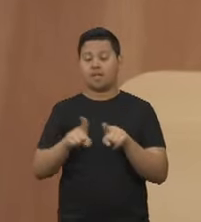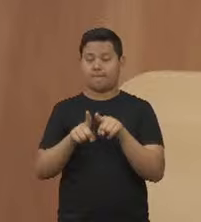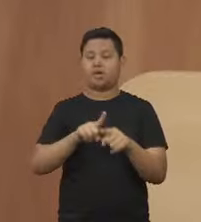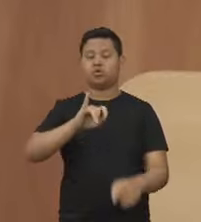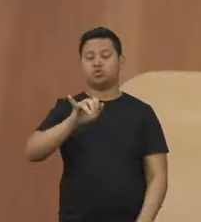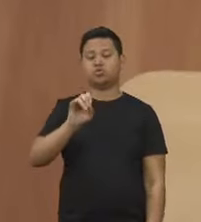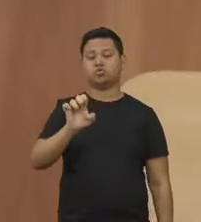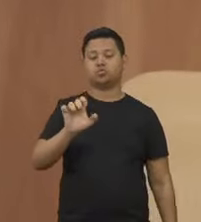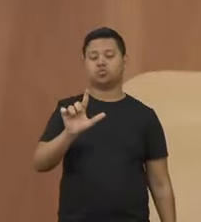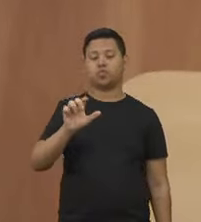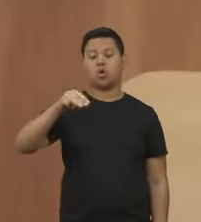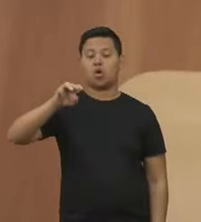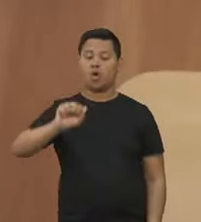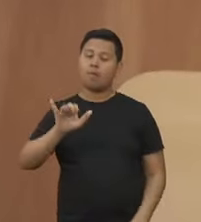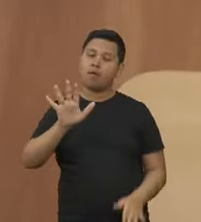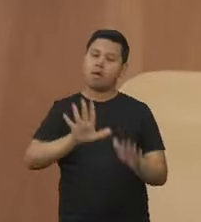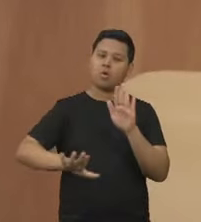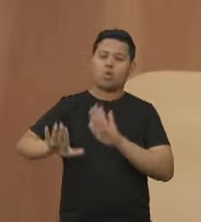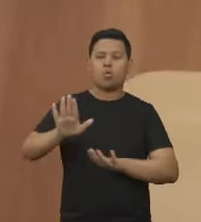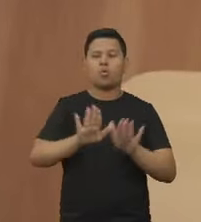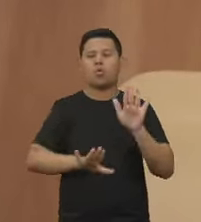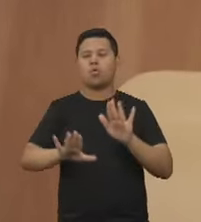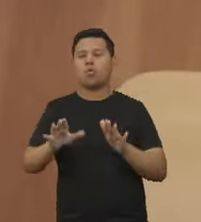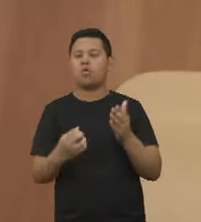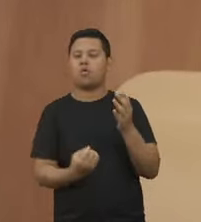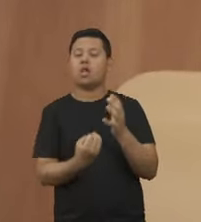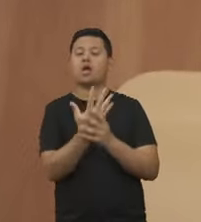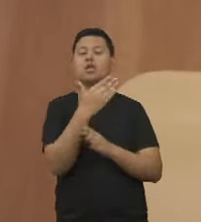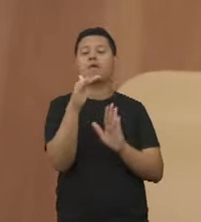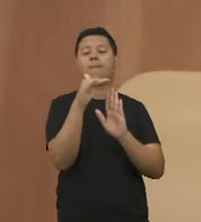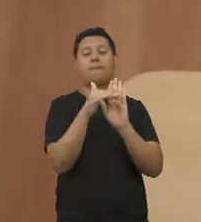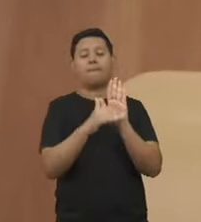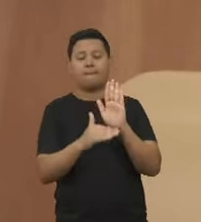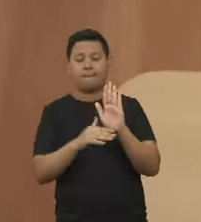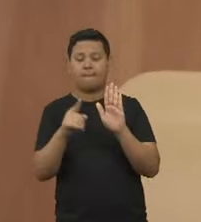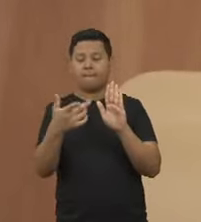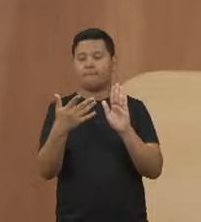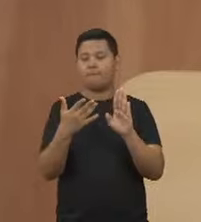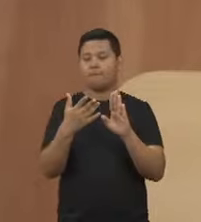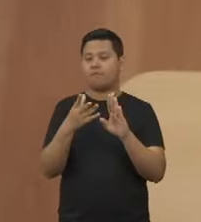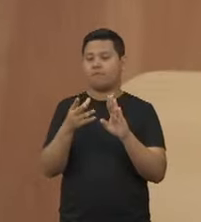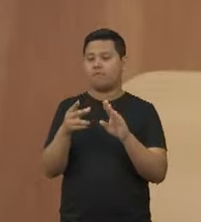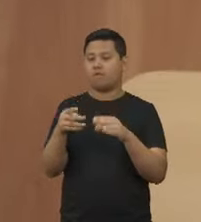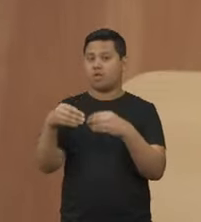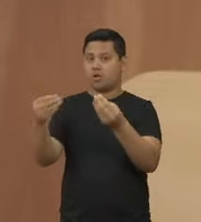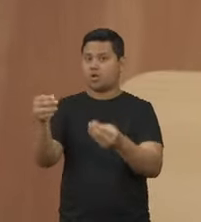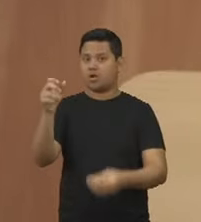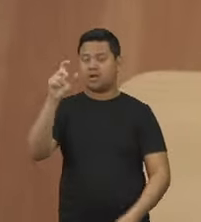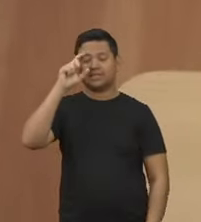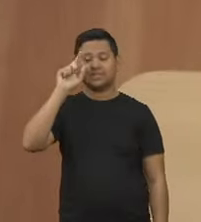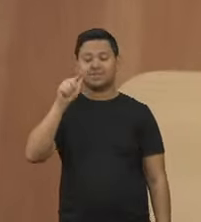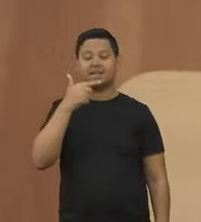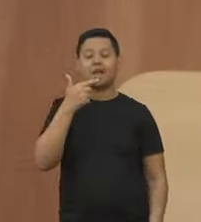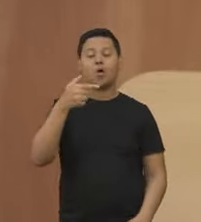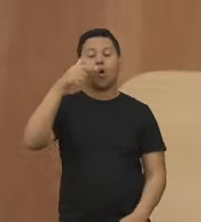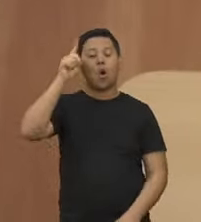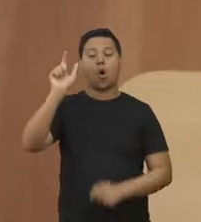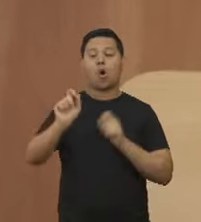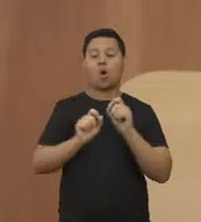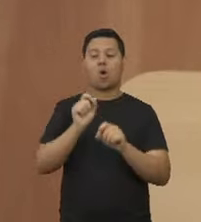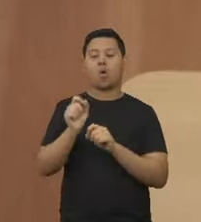porque cuidadosamente elaborou esse projeto, passou pelo Celso e ontem ela